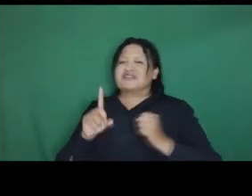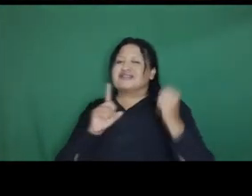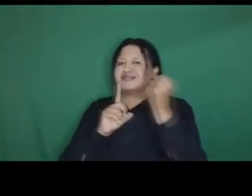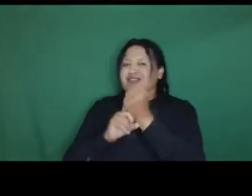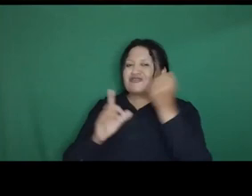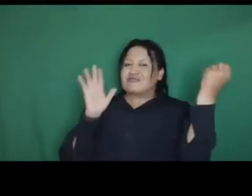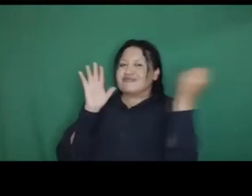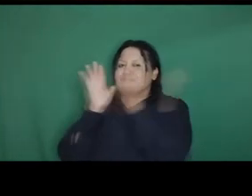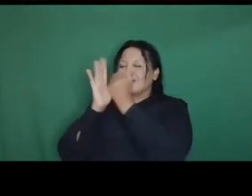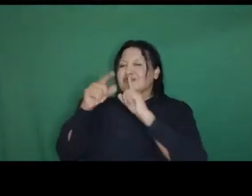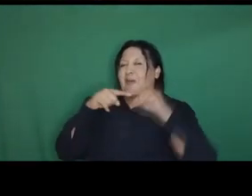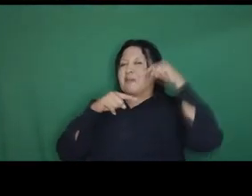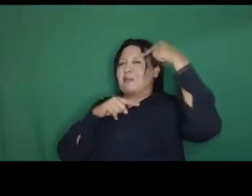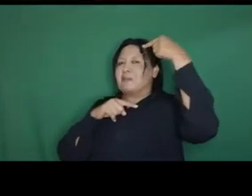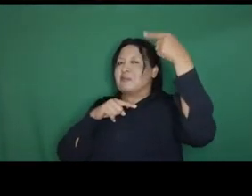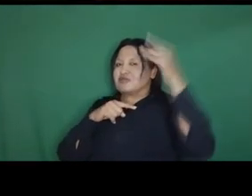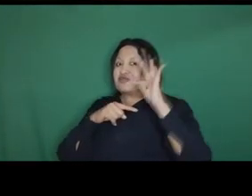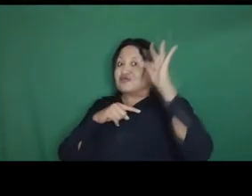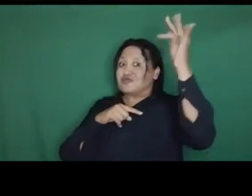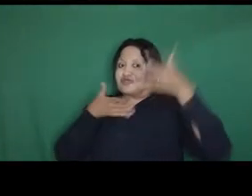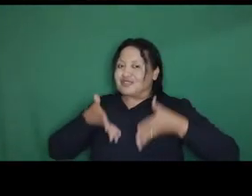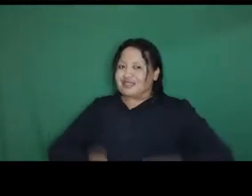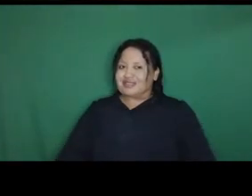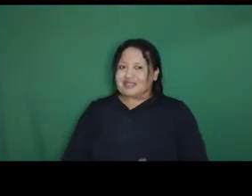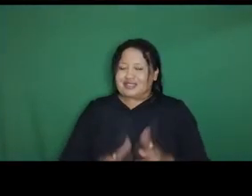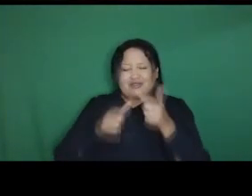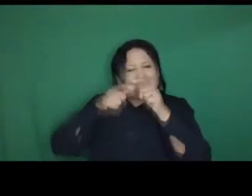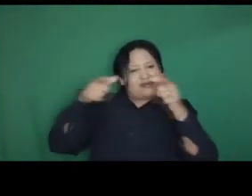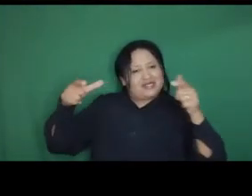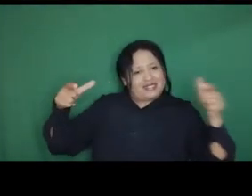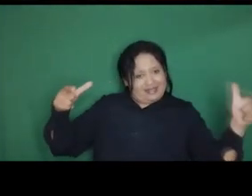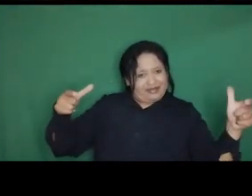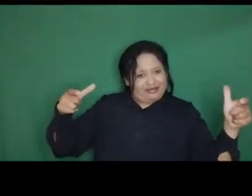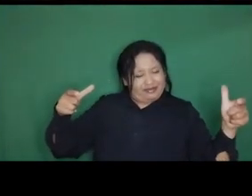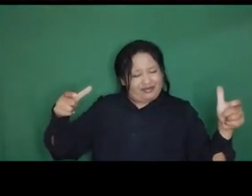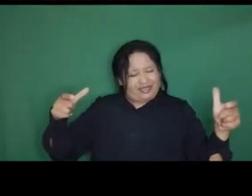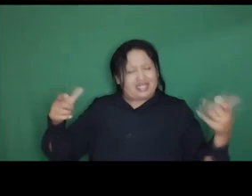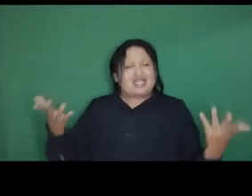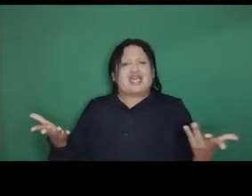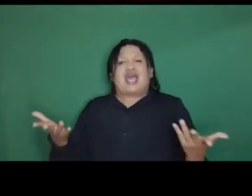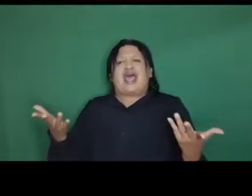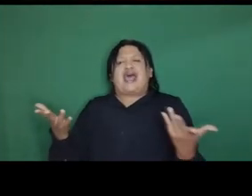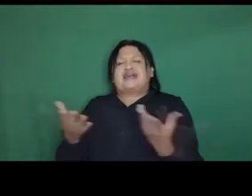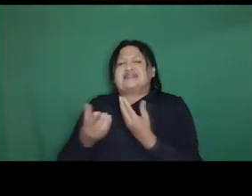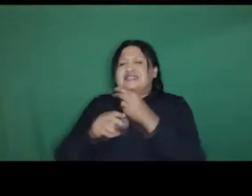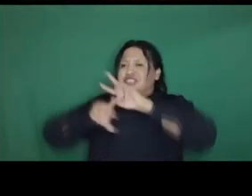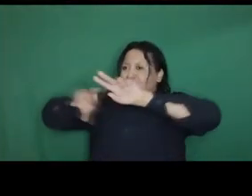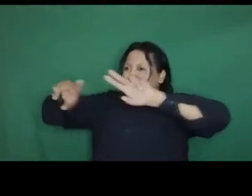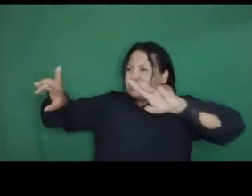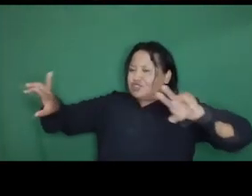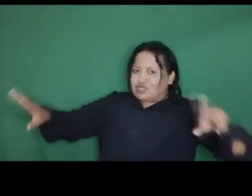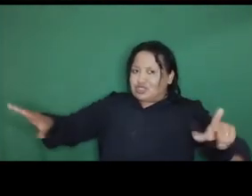a ampliação das atribuições regulares destituições que se deram em meio a emergência da situação